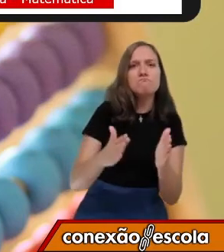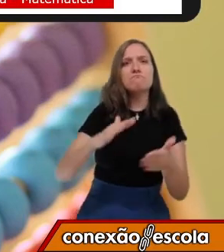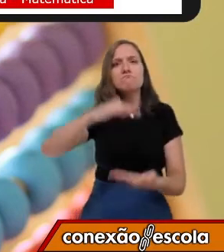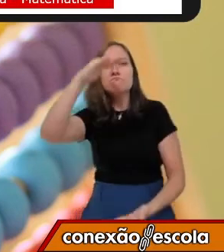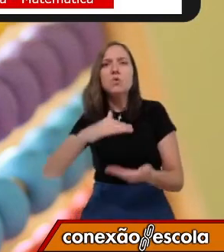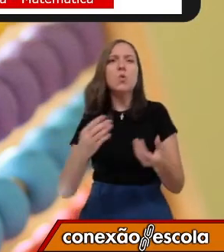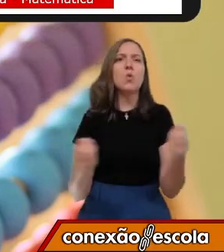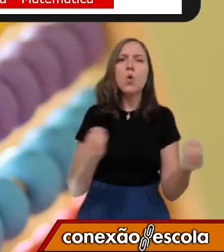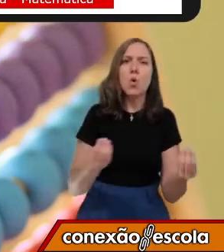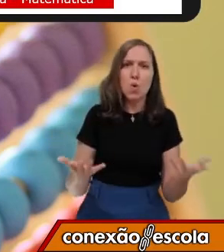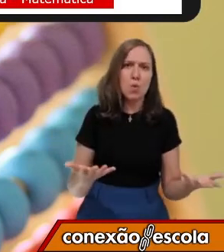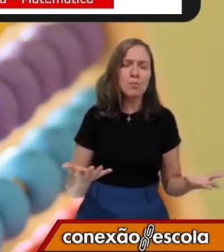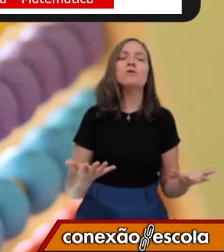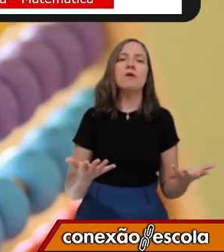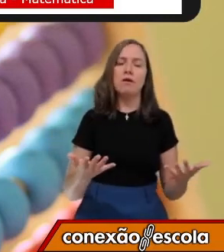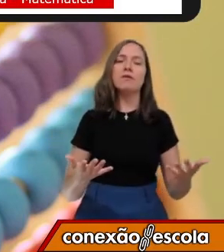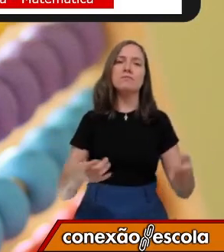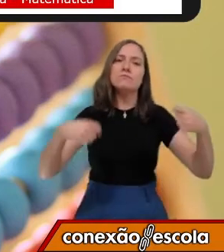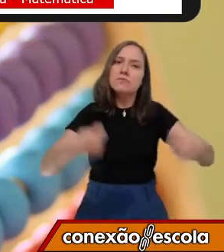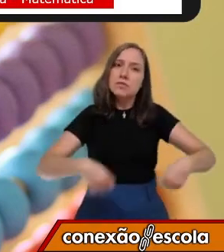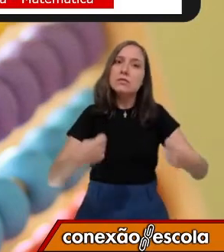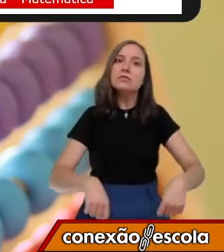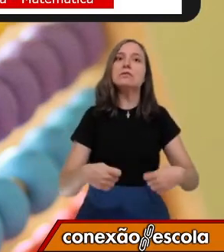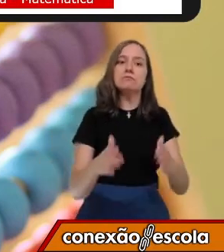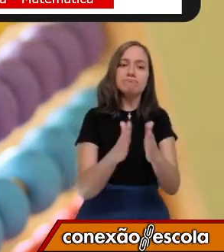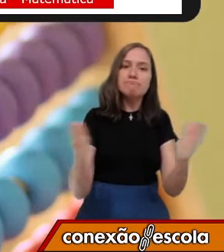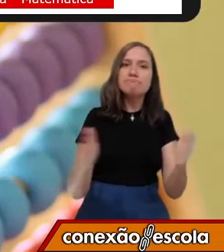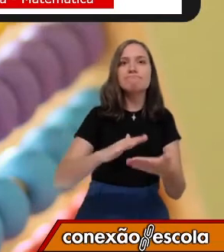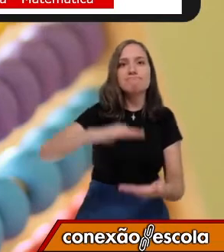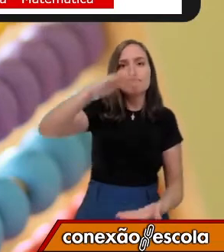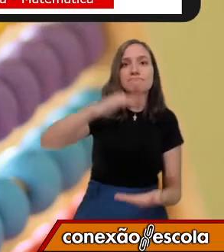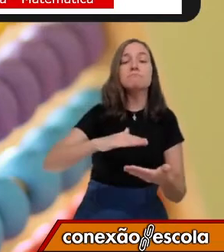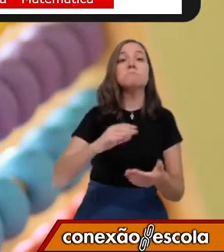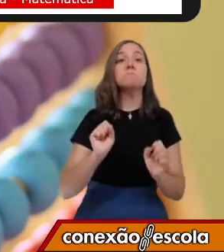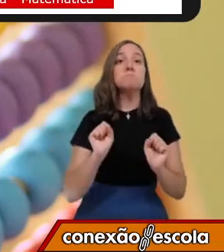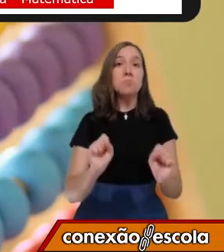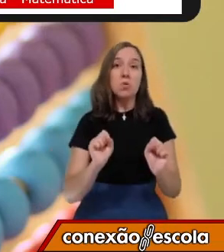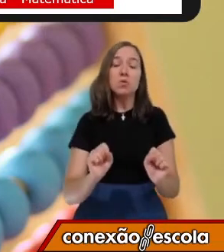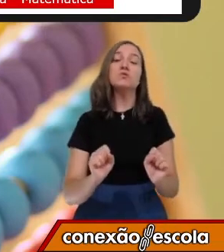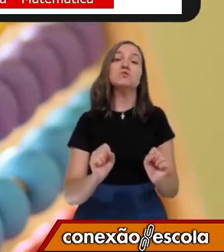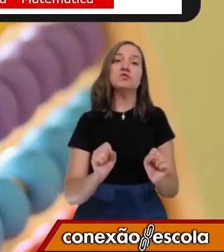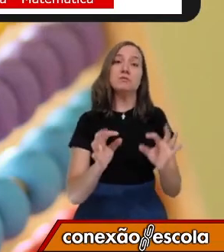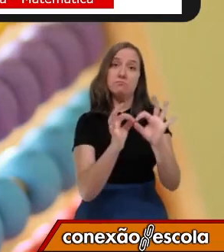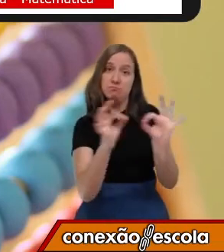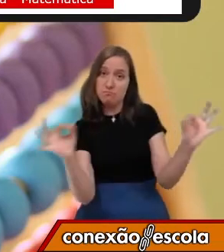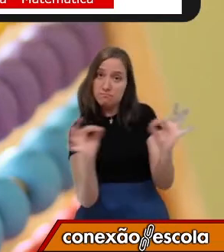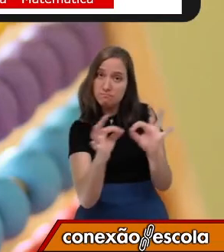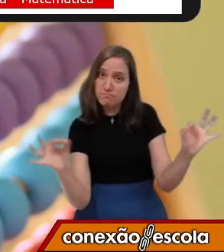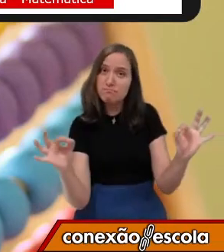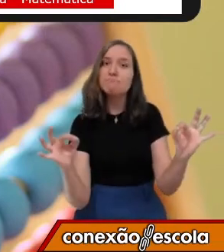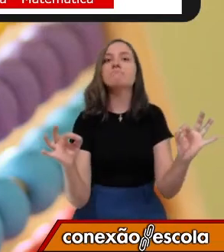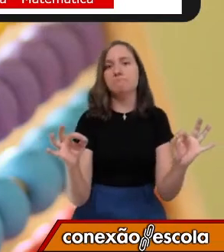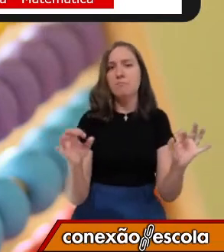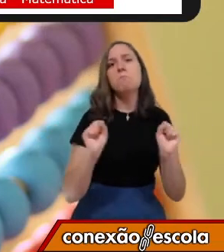alguma coisa, né? Nós podemos medir as coisas utilizando os números, nós podemos medir medidas lineares, que